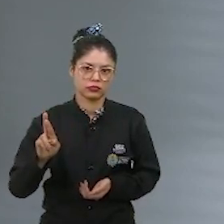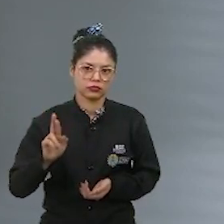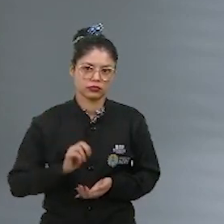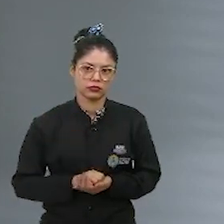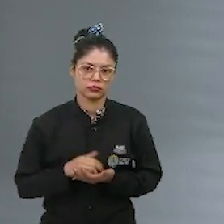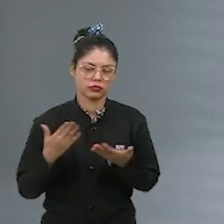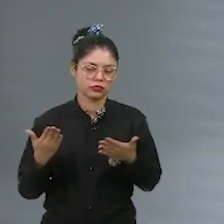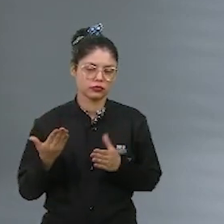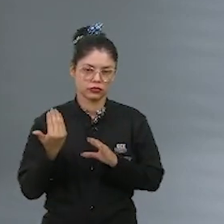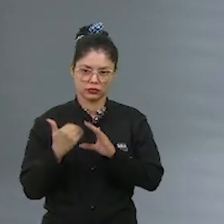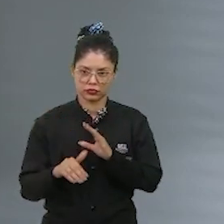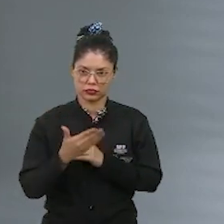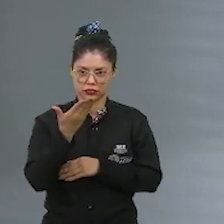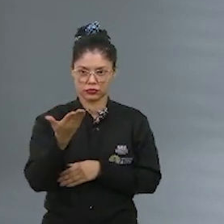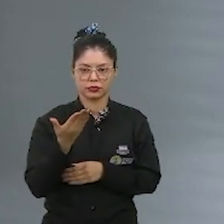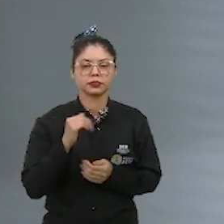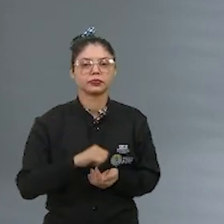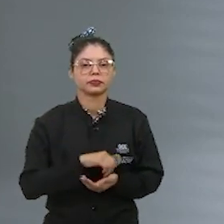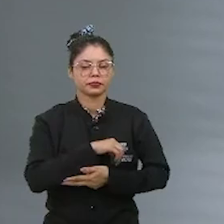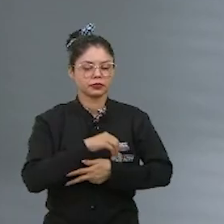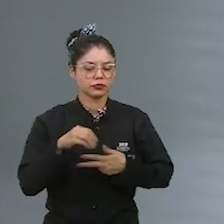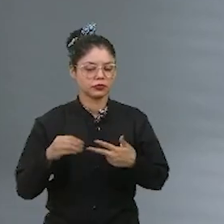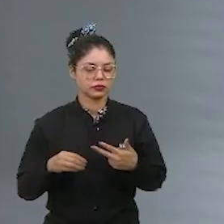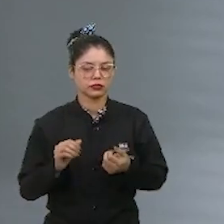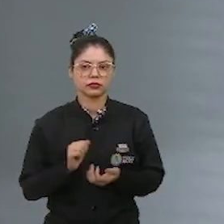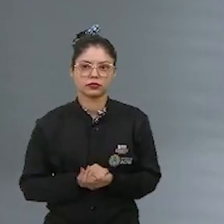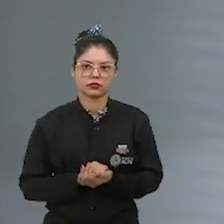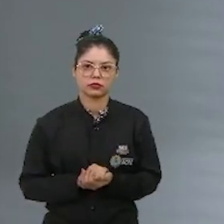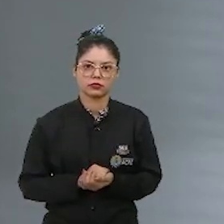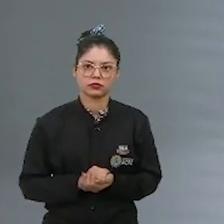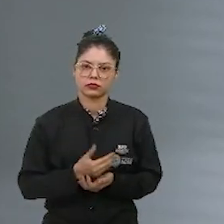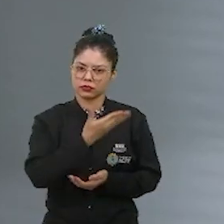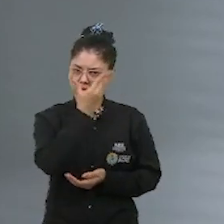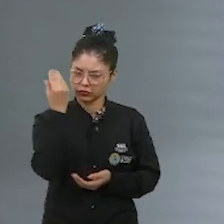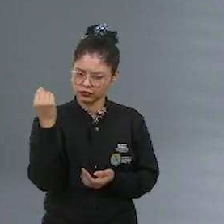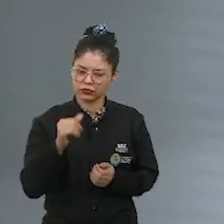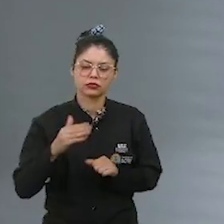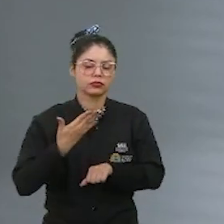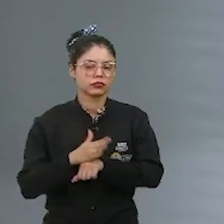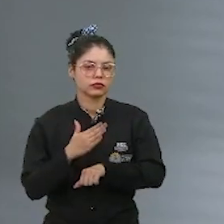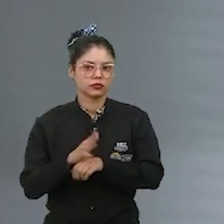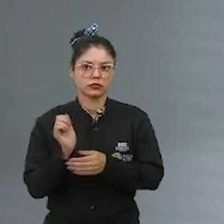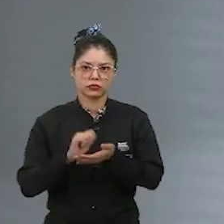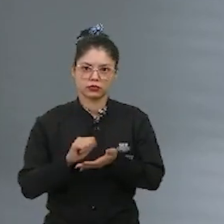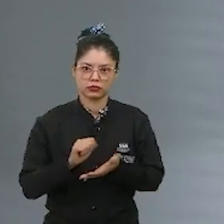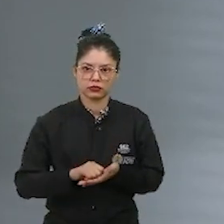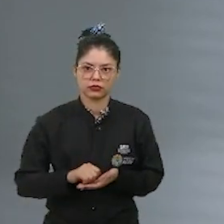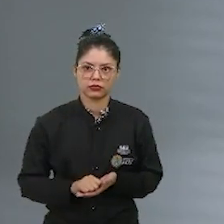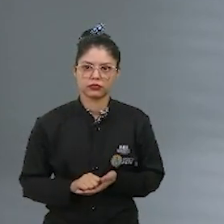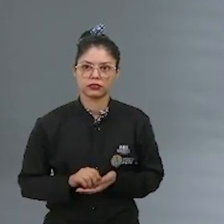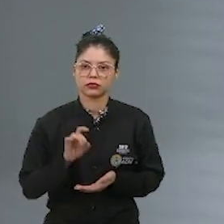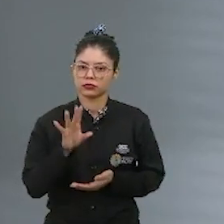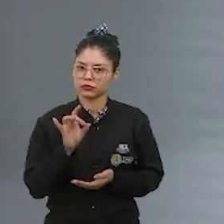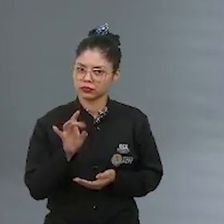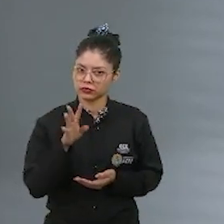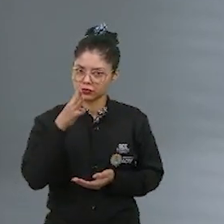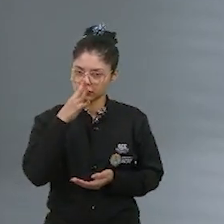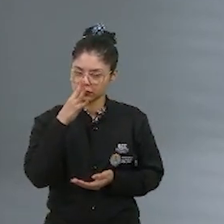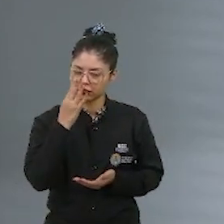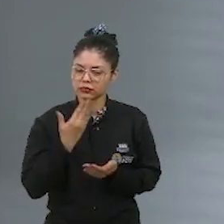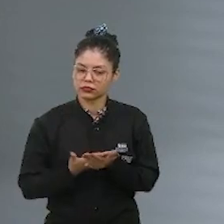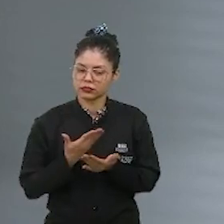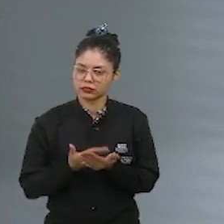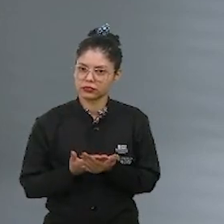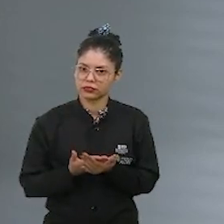.ce.ac.gov.br. Esse é o e-mail para você enviar as suas redações. Não deixe de praticar, continue escrevendo. Não basta apenas assistir às